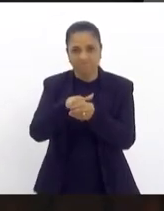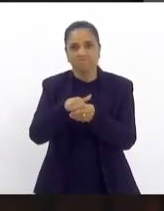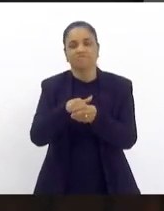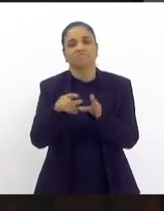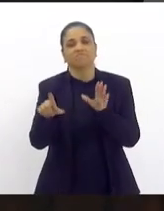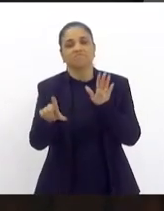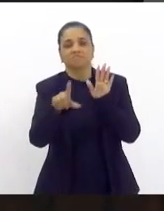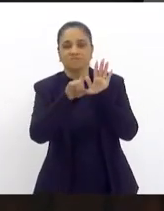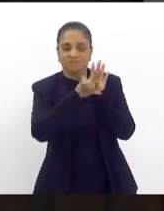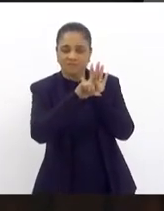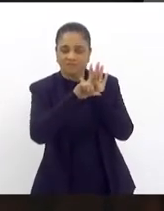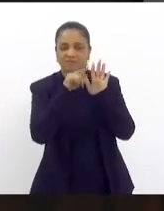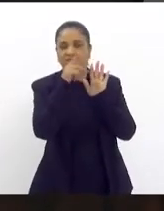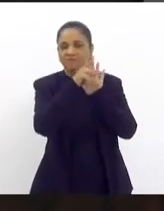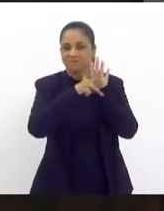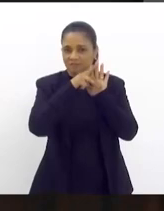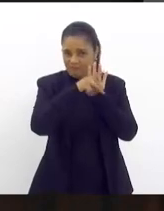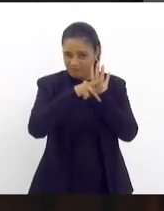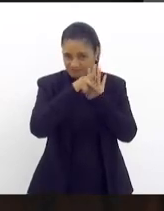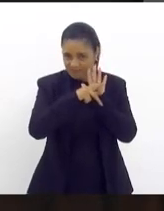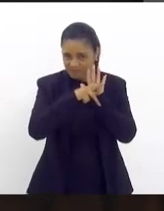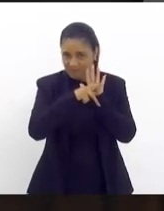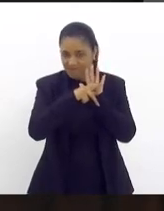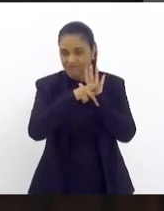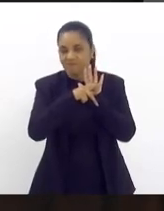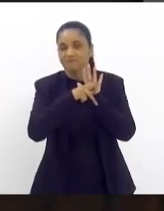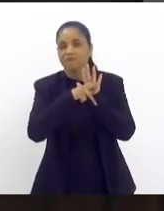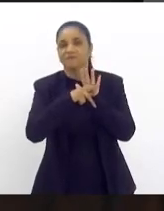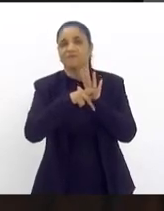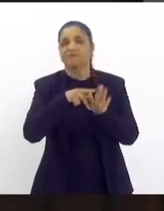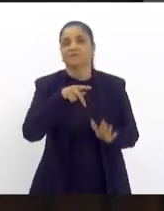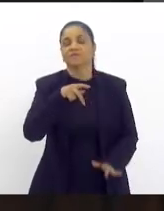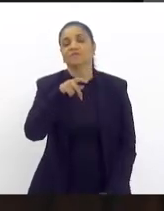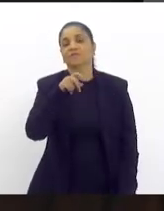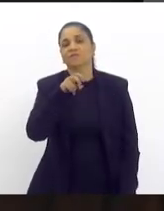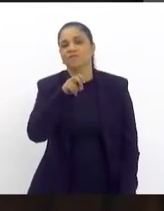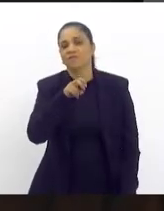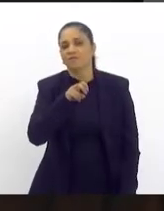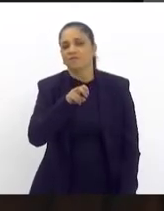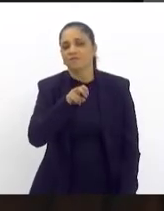mesa requerimento de inclusão na ordem do dia do projeto de lei número